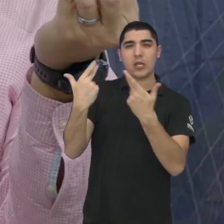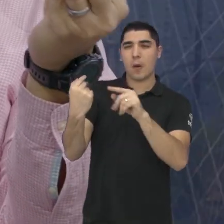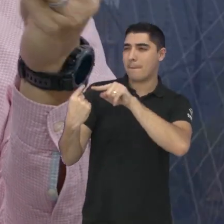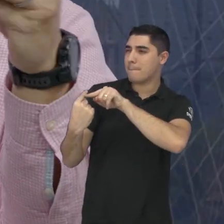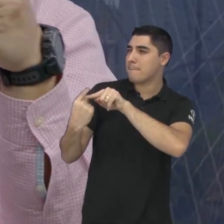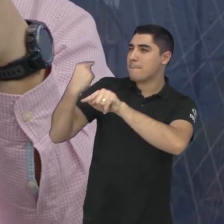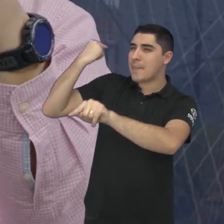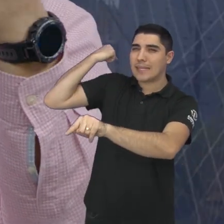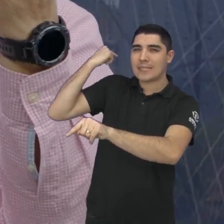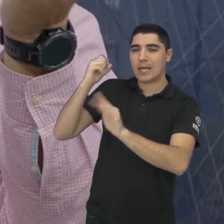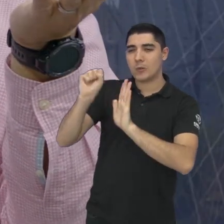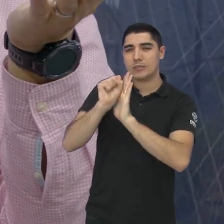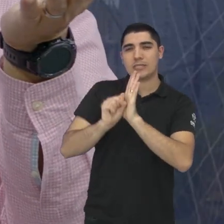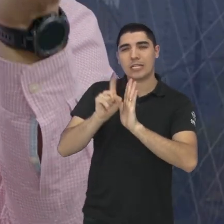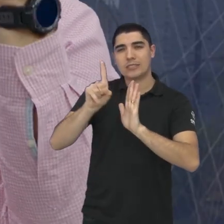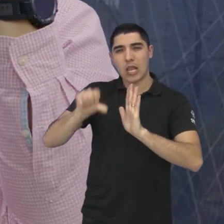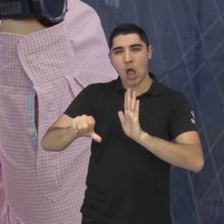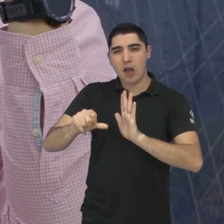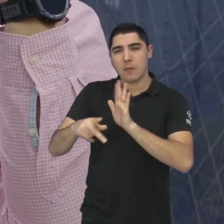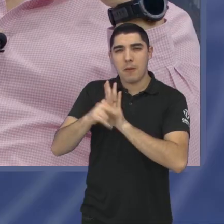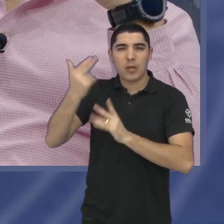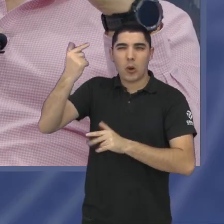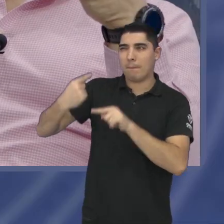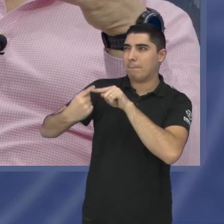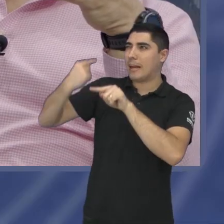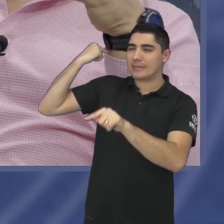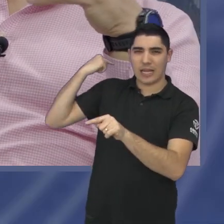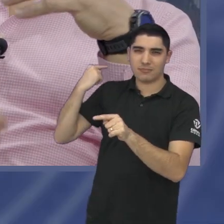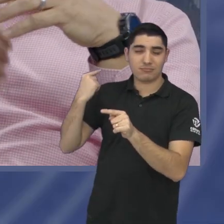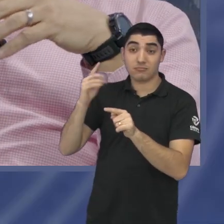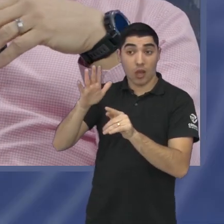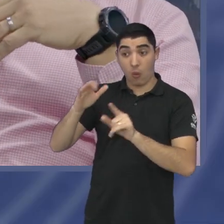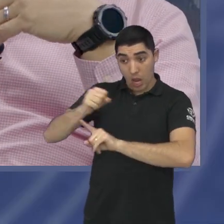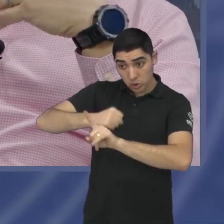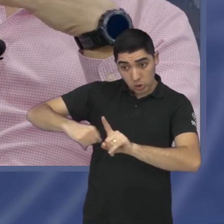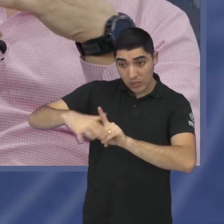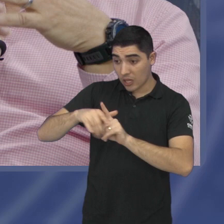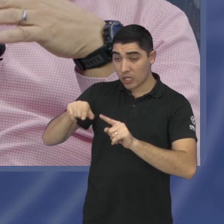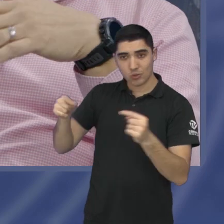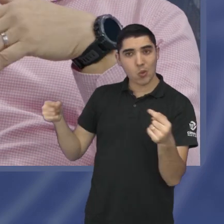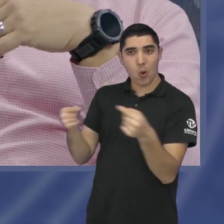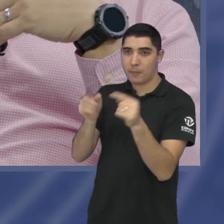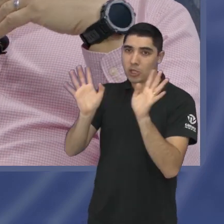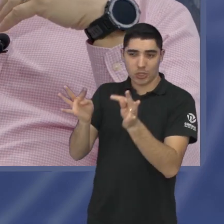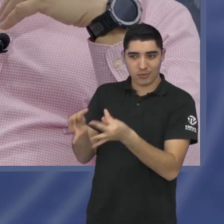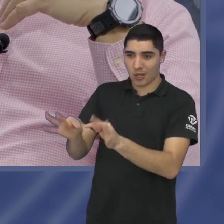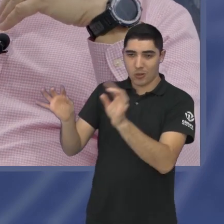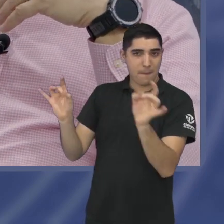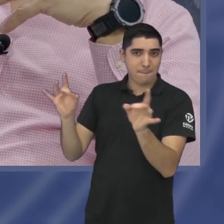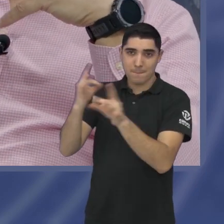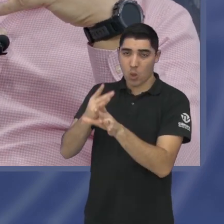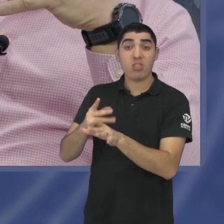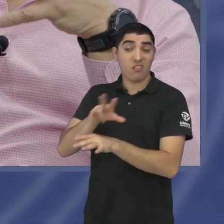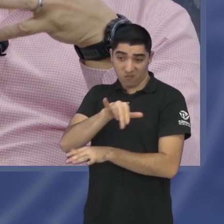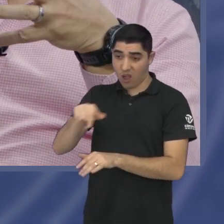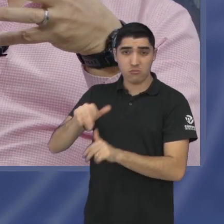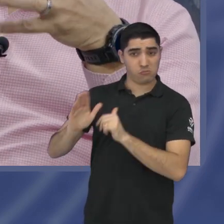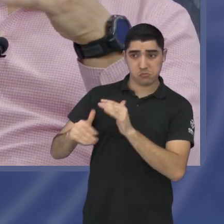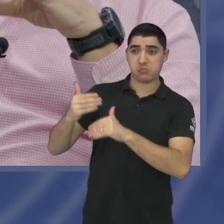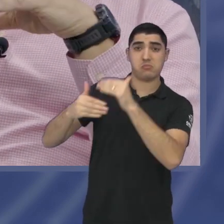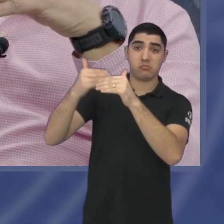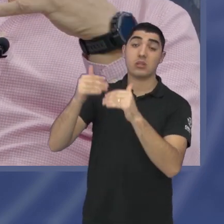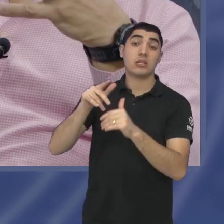Idade Média, como vivia no século XIX. A tecnologia ela faz parte da sociedade, ela vai avançando e os limites vão